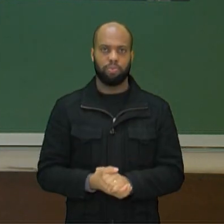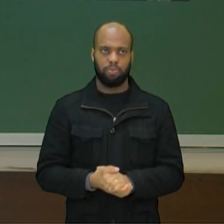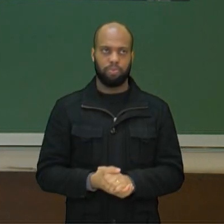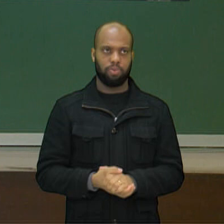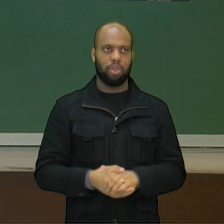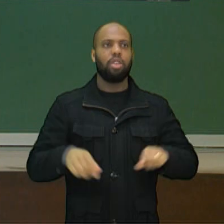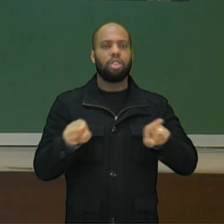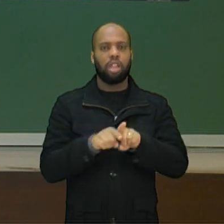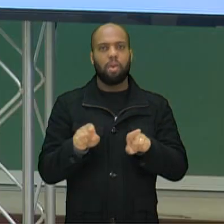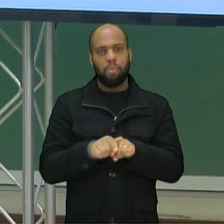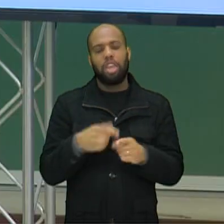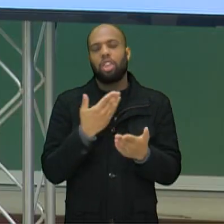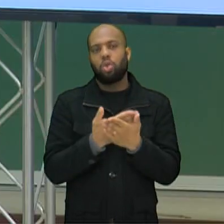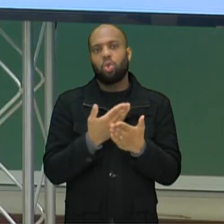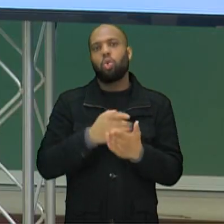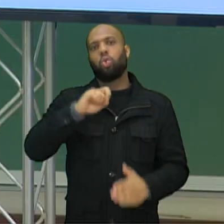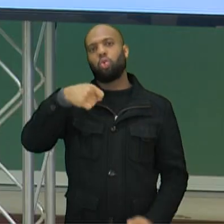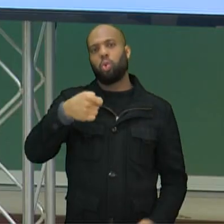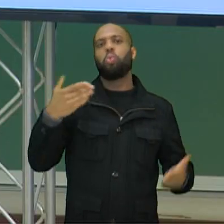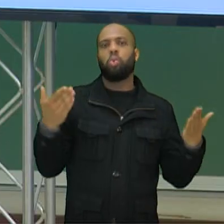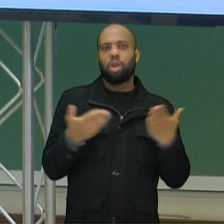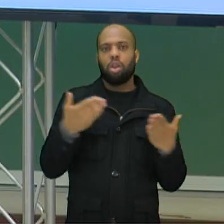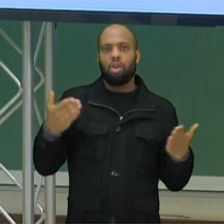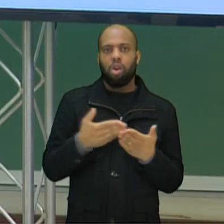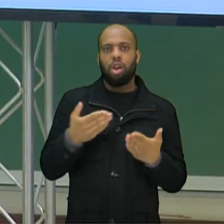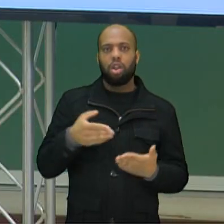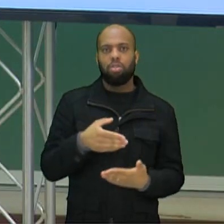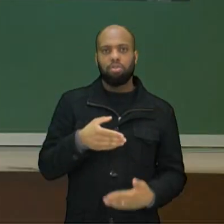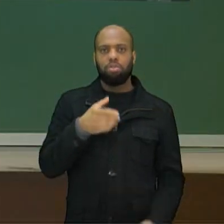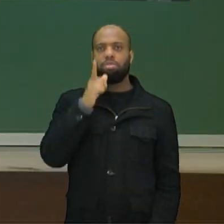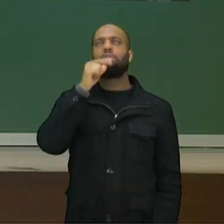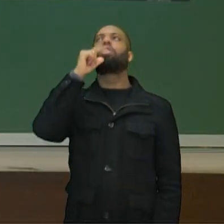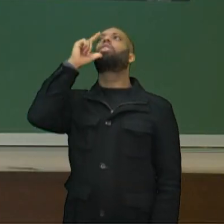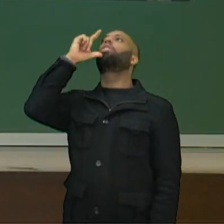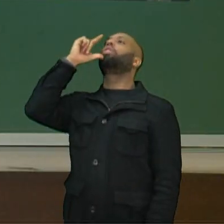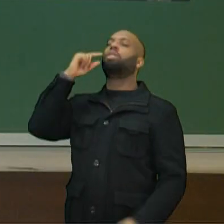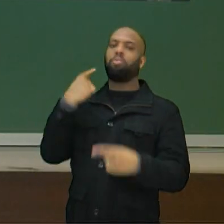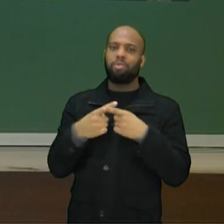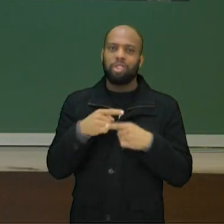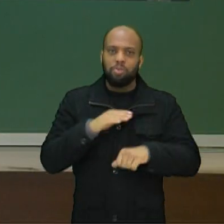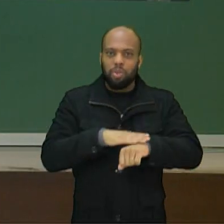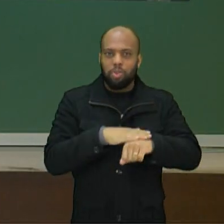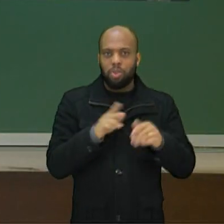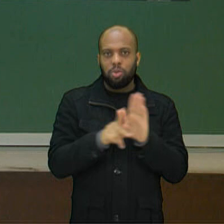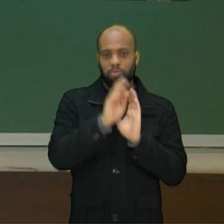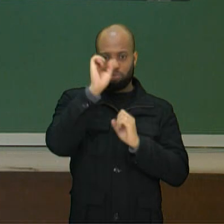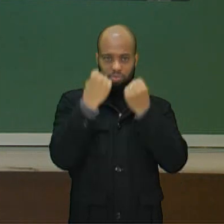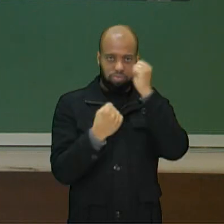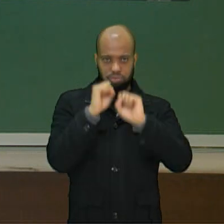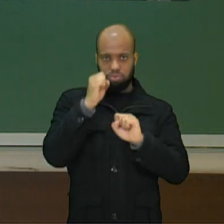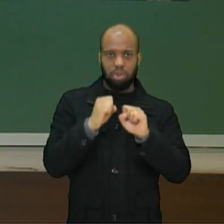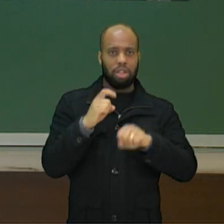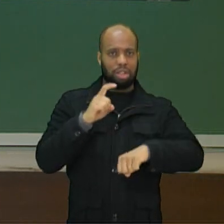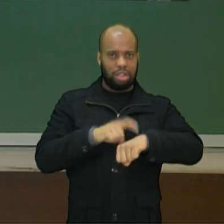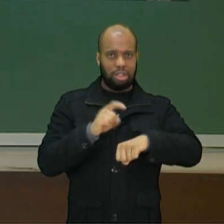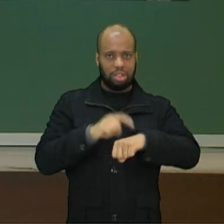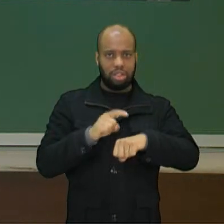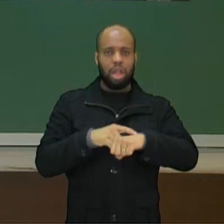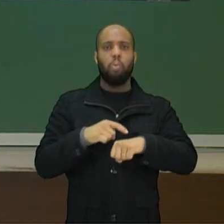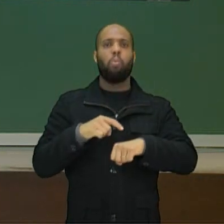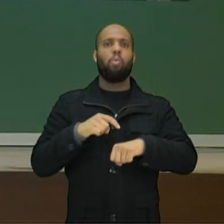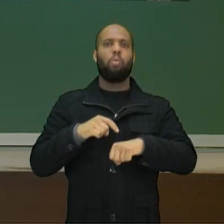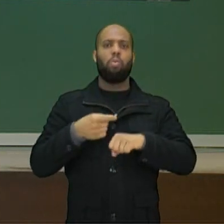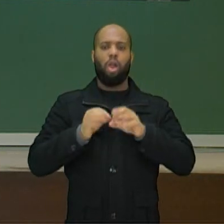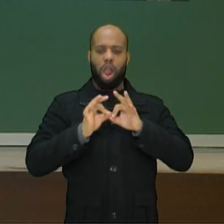E aí falamos sobre a hidratação. Quando você faz exercício físico, principalmente exercício físico por um tempo prolongado, um ambiente muito